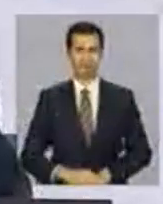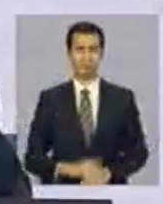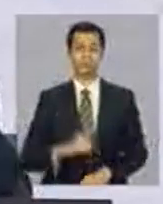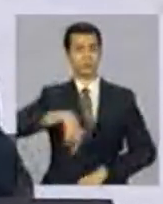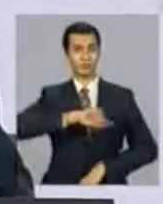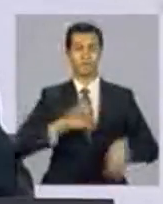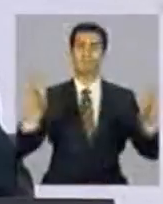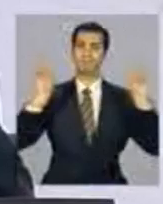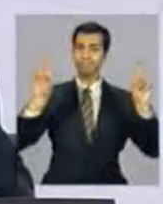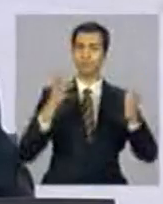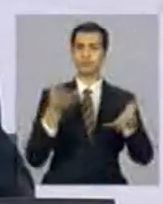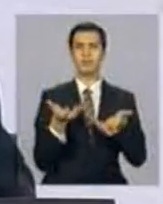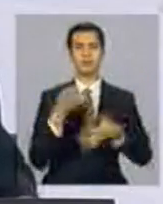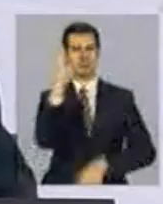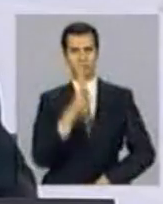nosso país